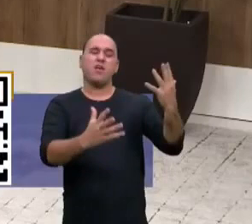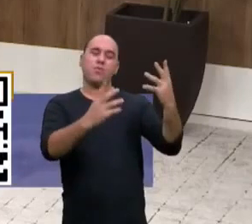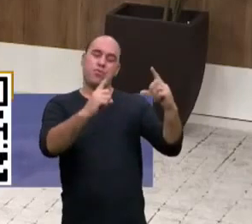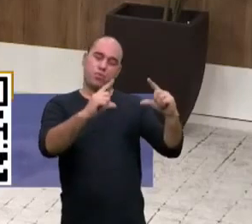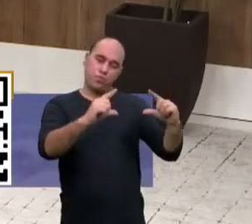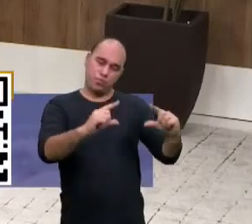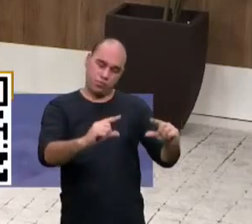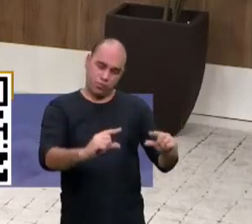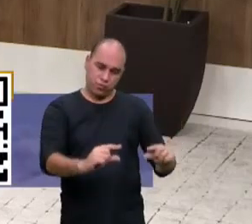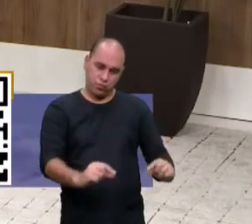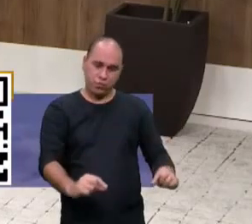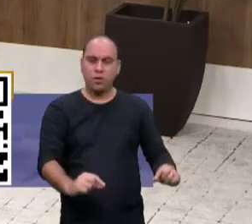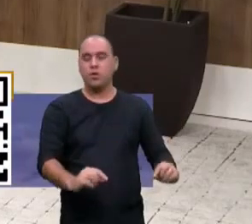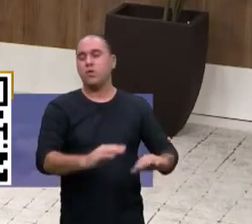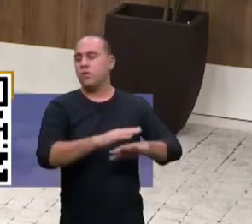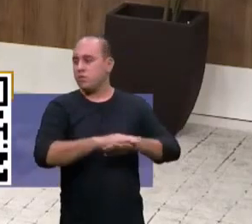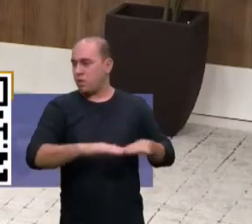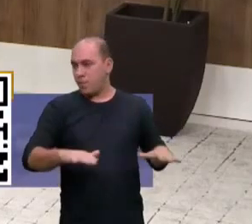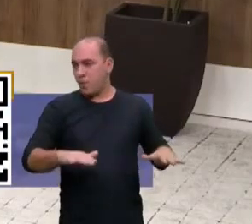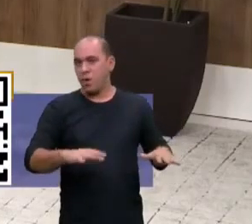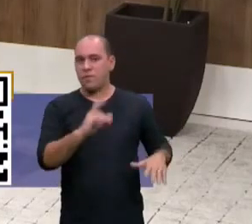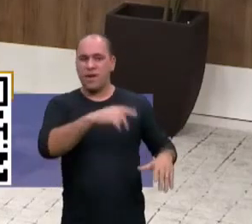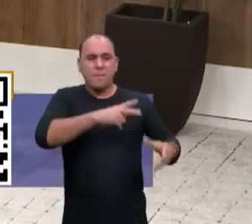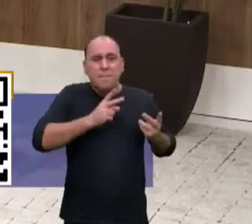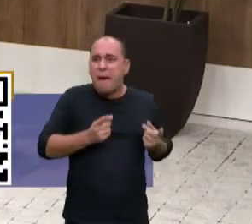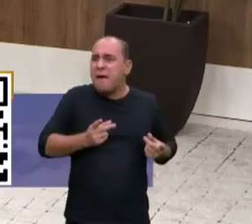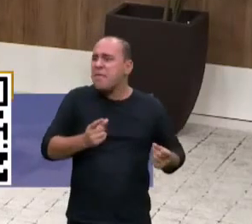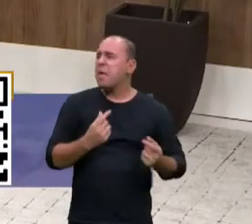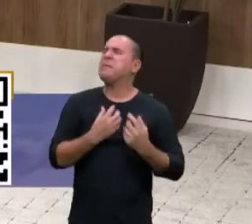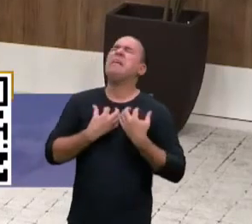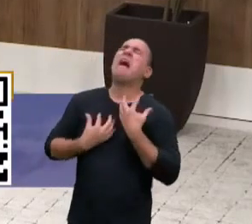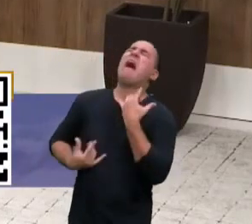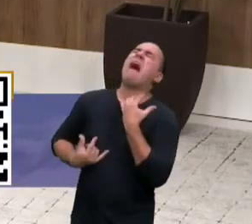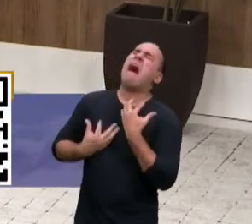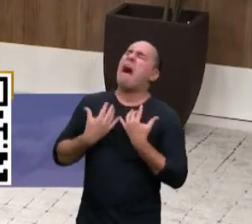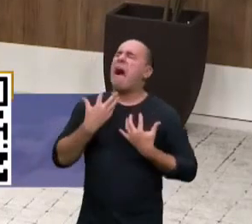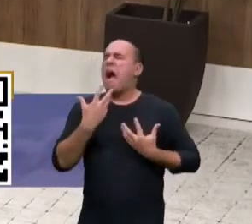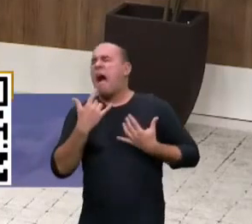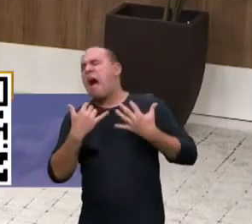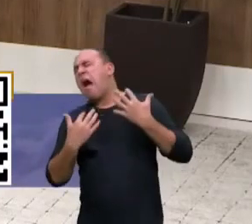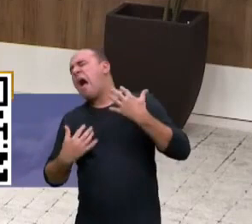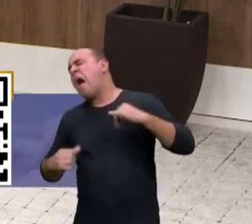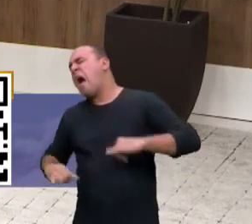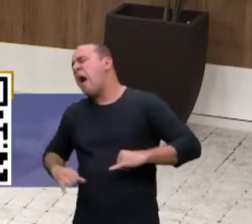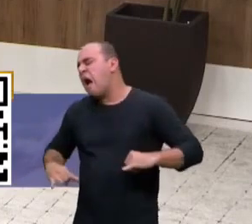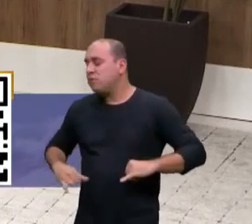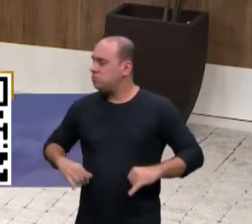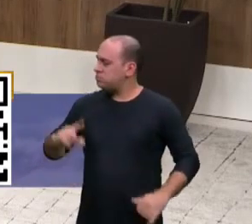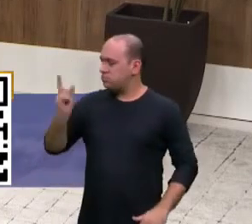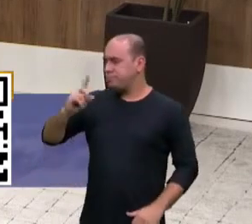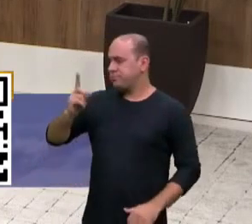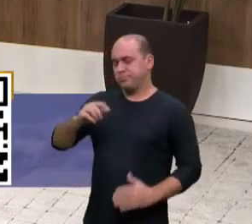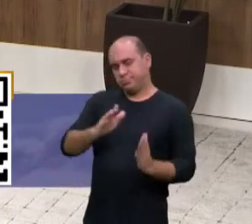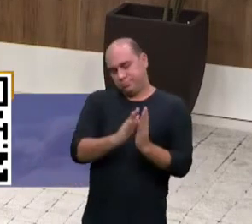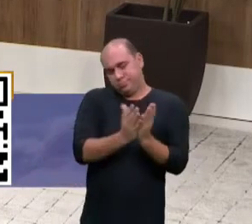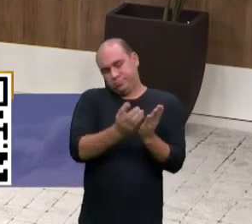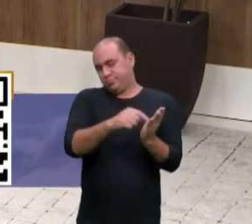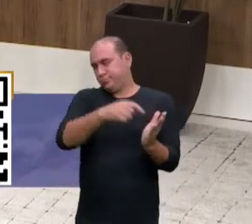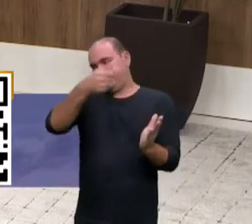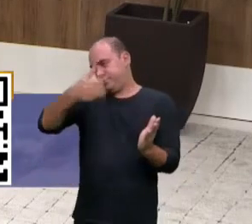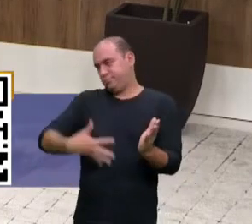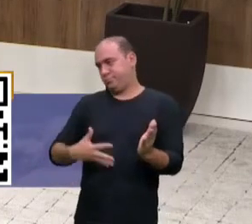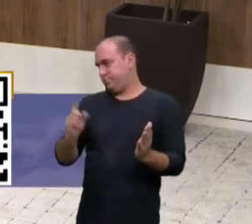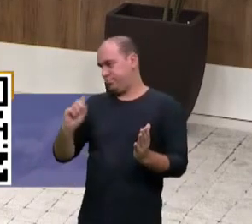eternamente com choro e ranger de dentes aquela coisa que você já ouviu falar já muitas vezes é uma má interpretação da Bíblia porque